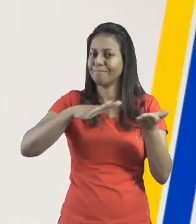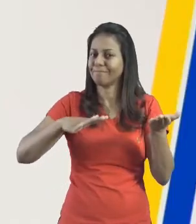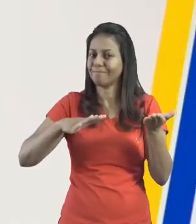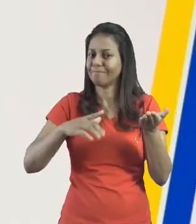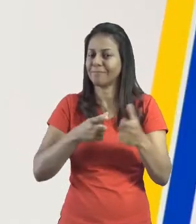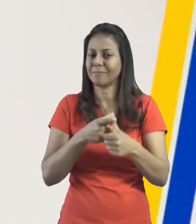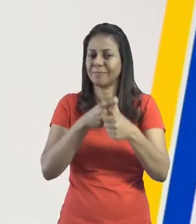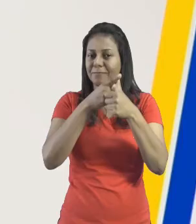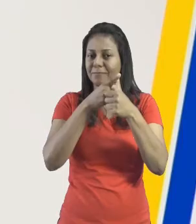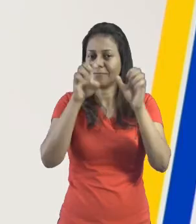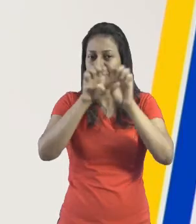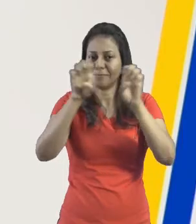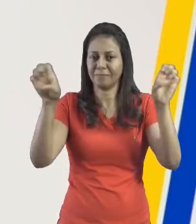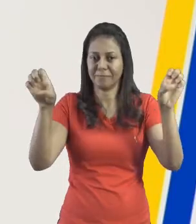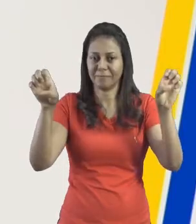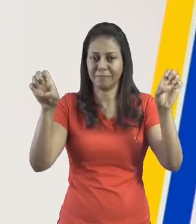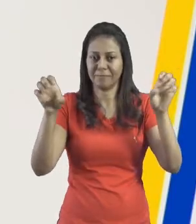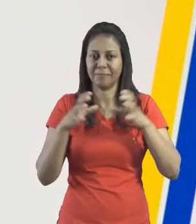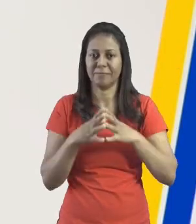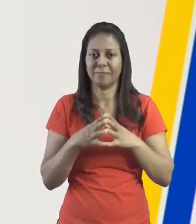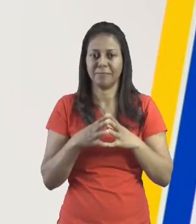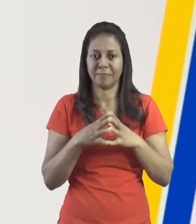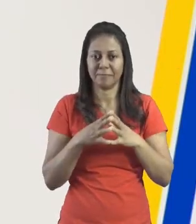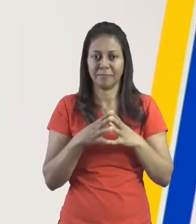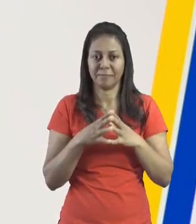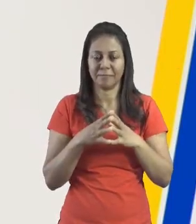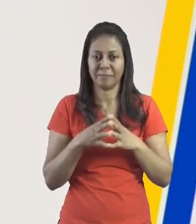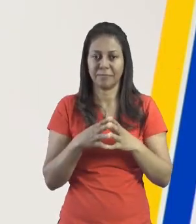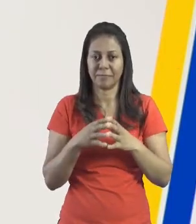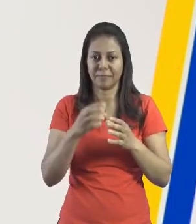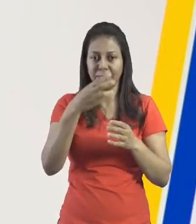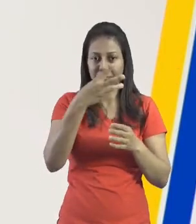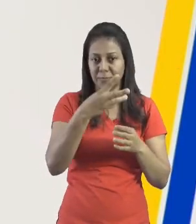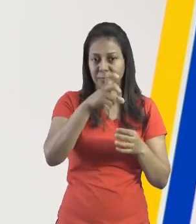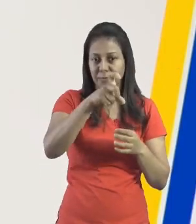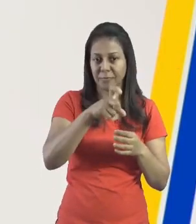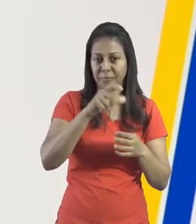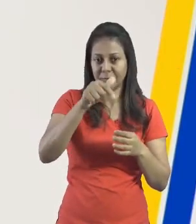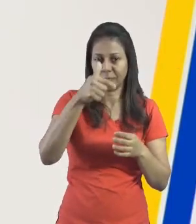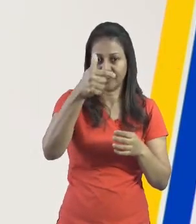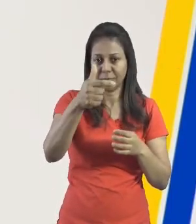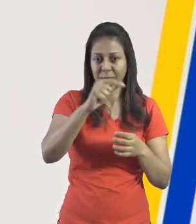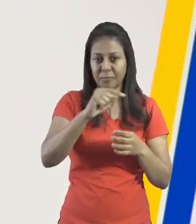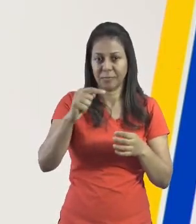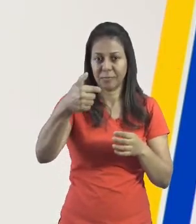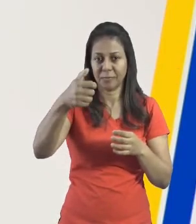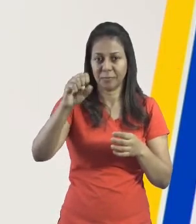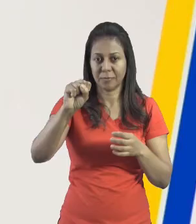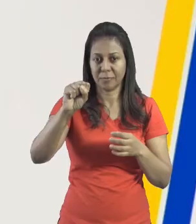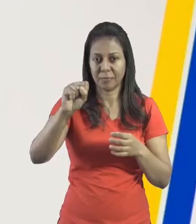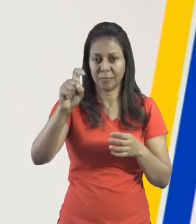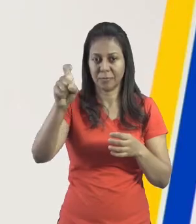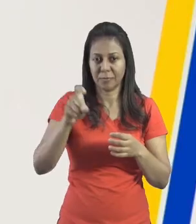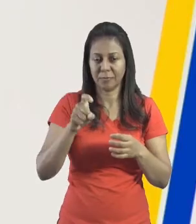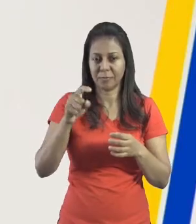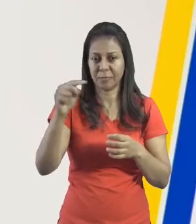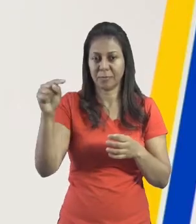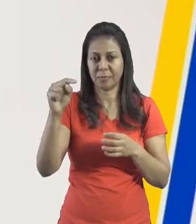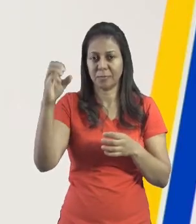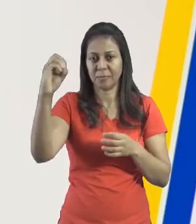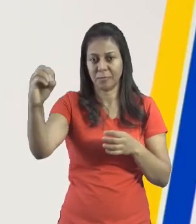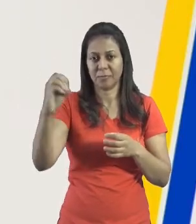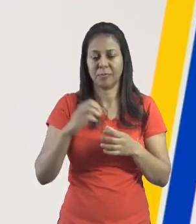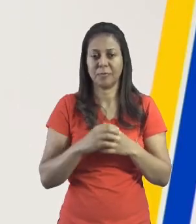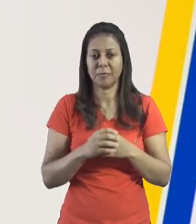primeira equação, né, da nossa prática, que é 3x² menos 18x igual a zero.